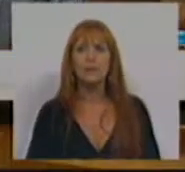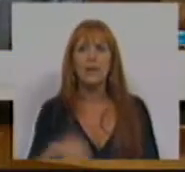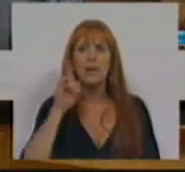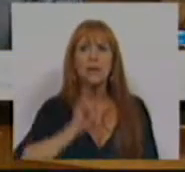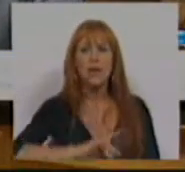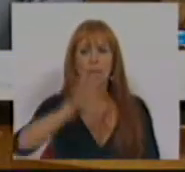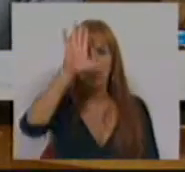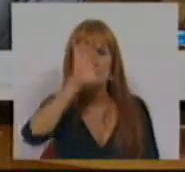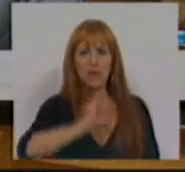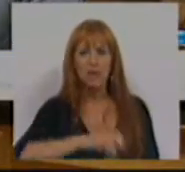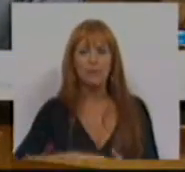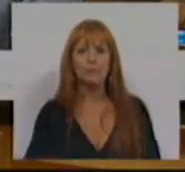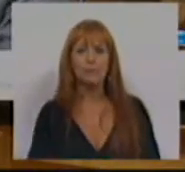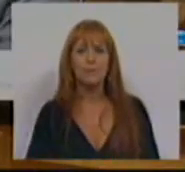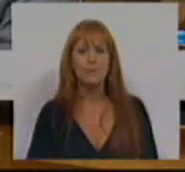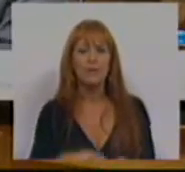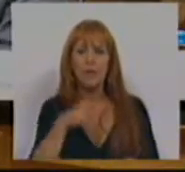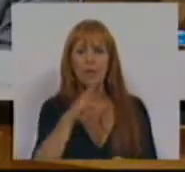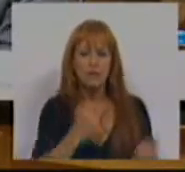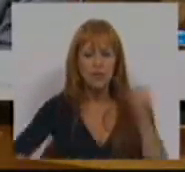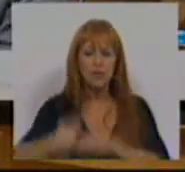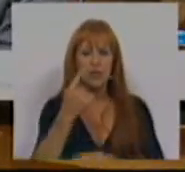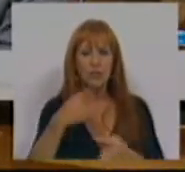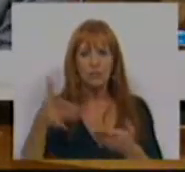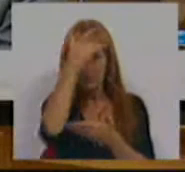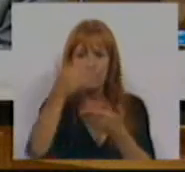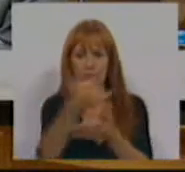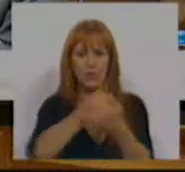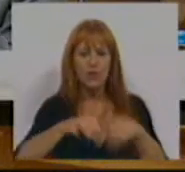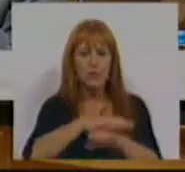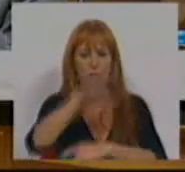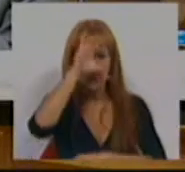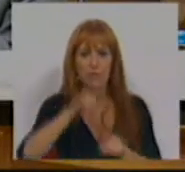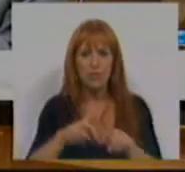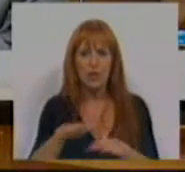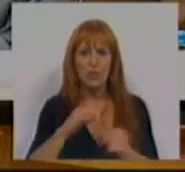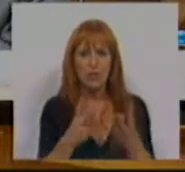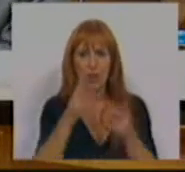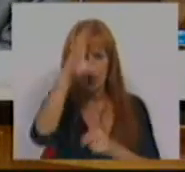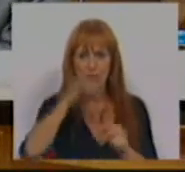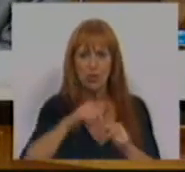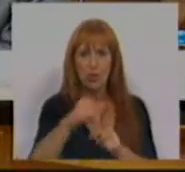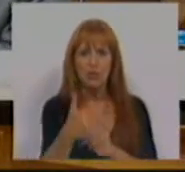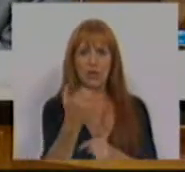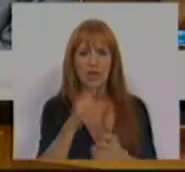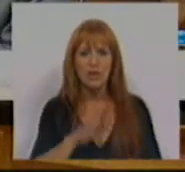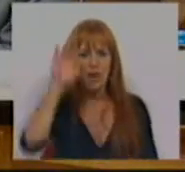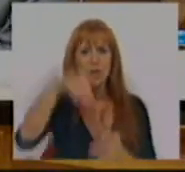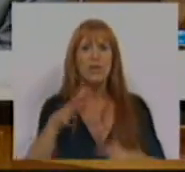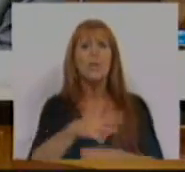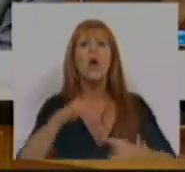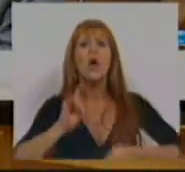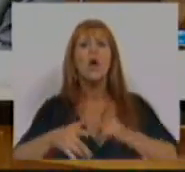Senhora Ministra, finalizamos a ronda de audições dos membros do Governo no âmbito do Orçamento de Estado para 2015 e a conclusão maior a tirar